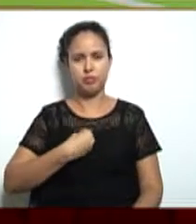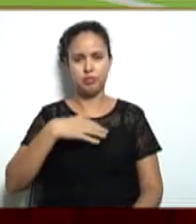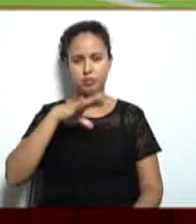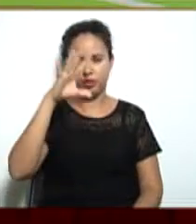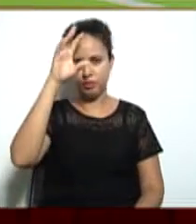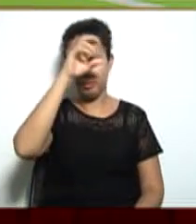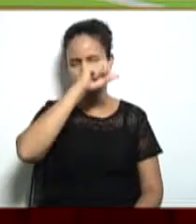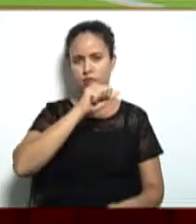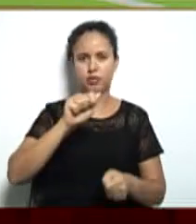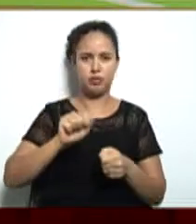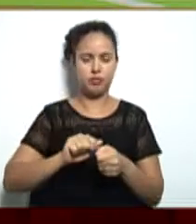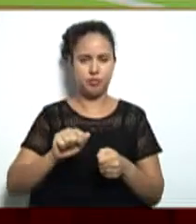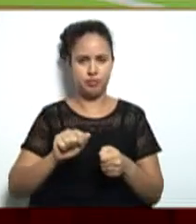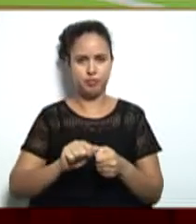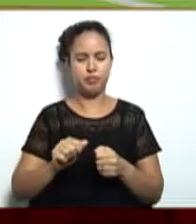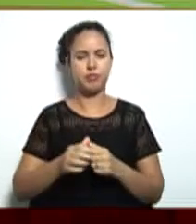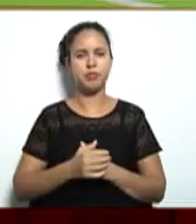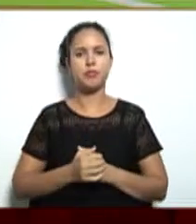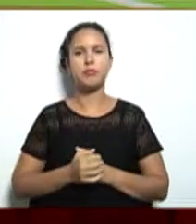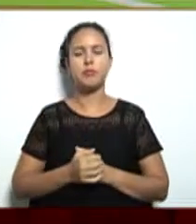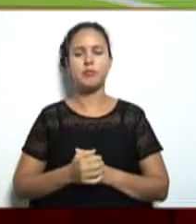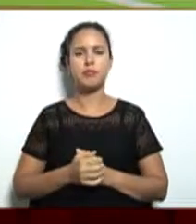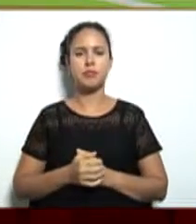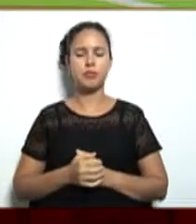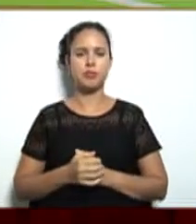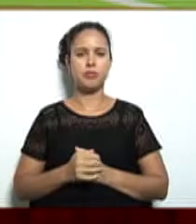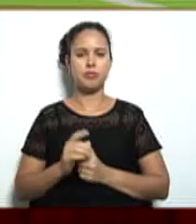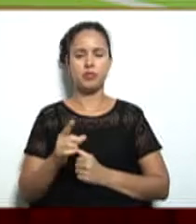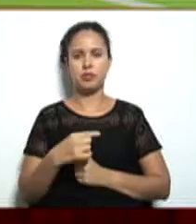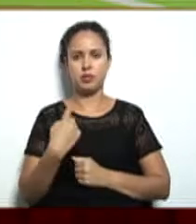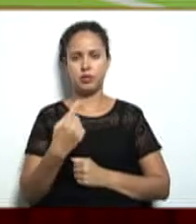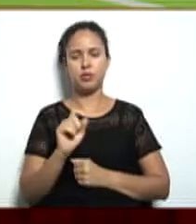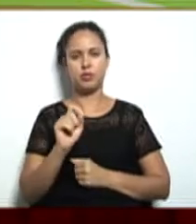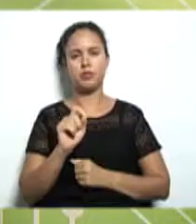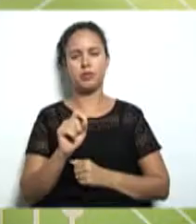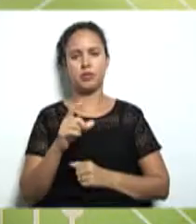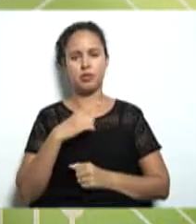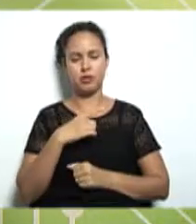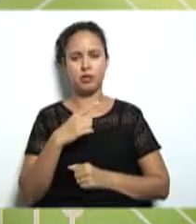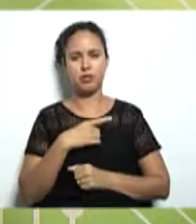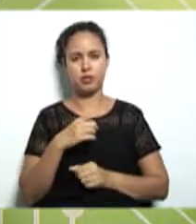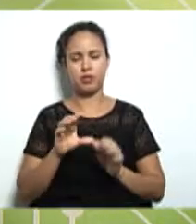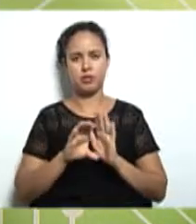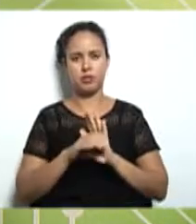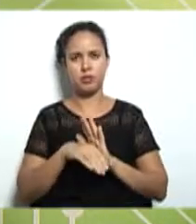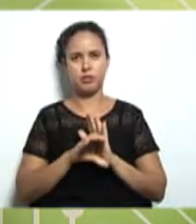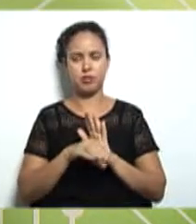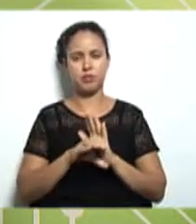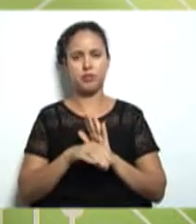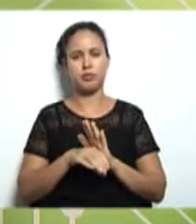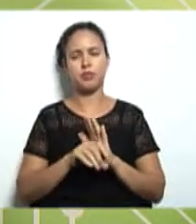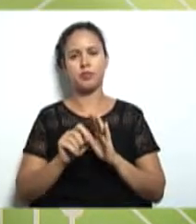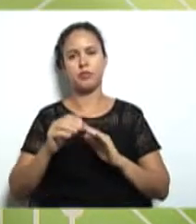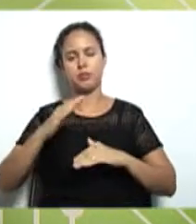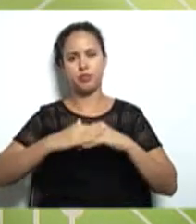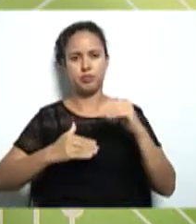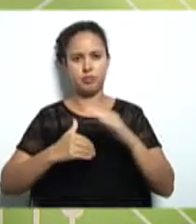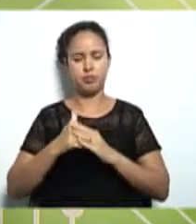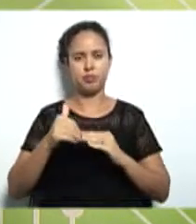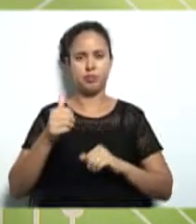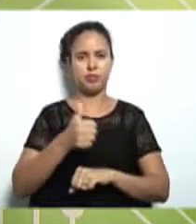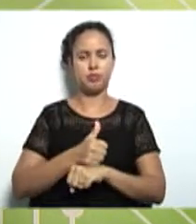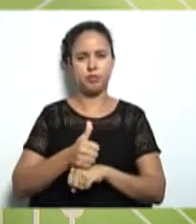aprender fazendo. E aí a gente vai então dar uma definição para você do que é essa prática